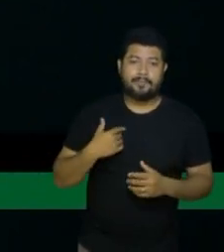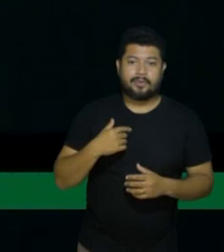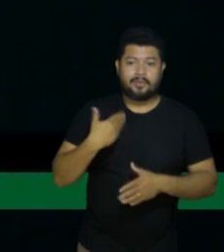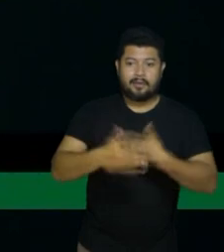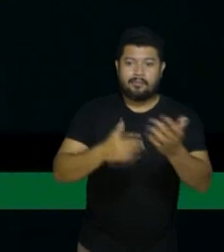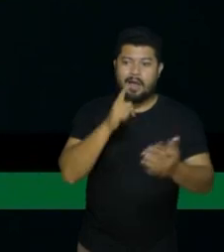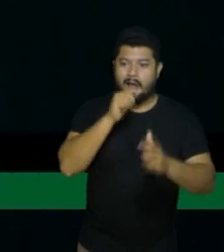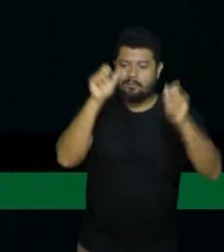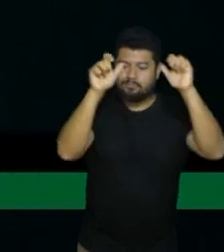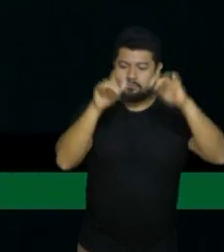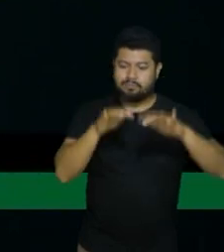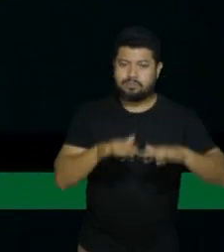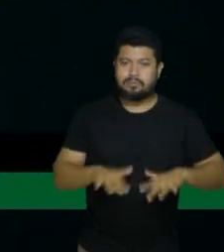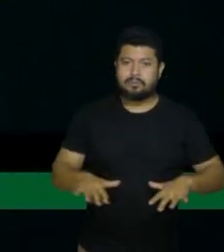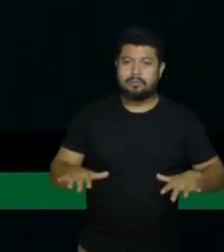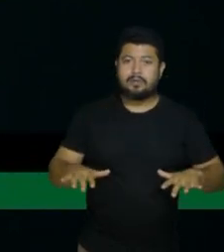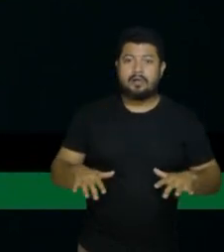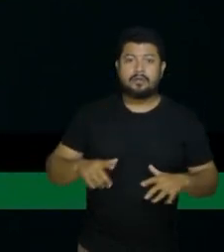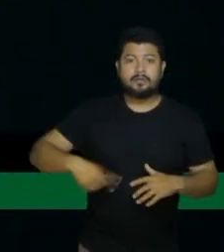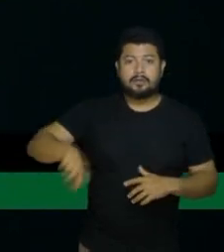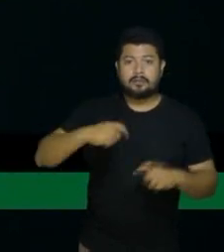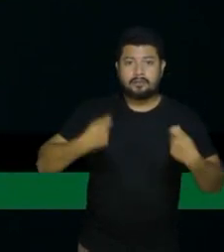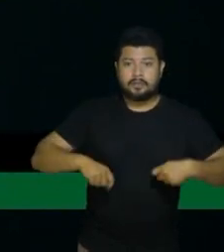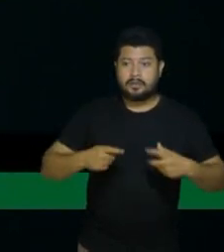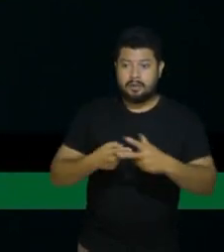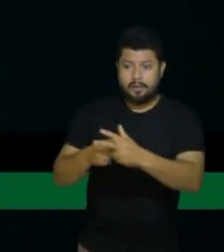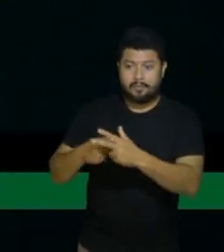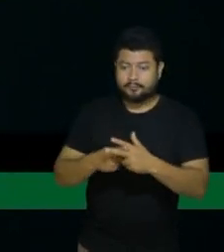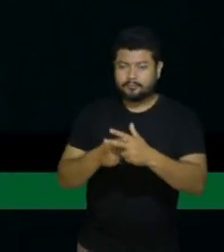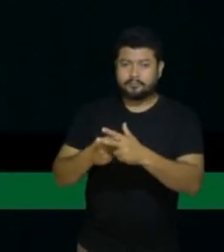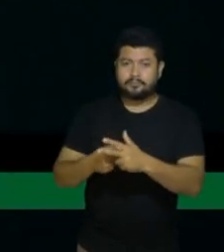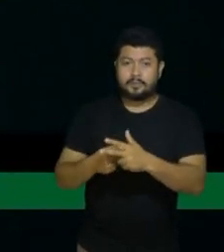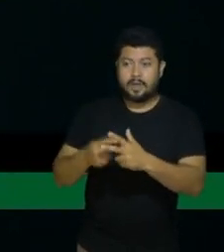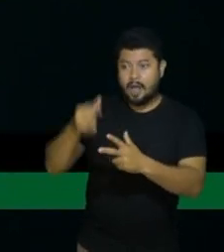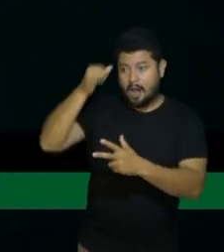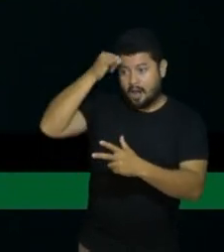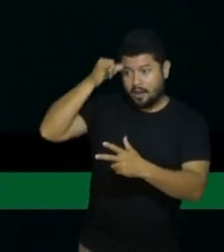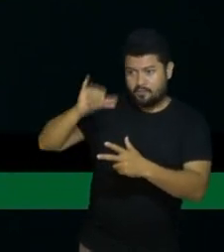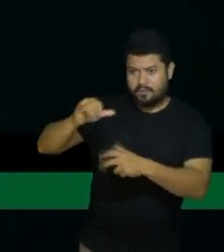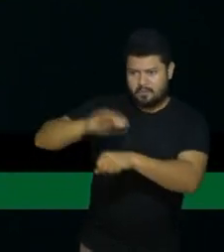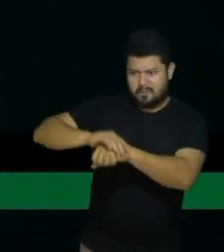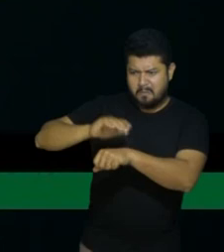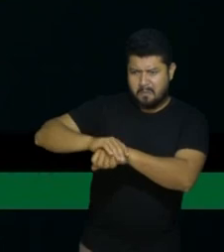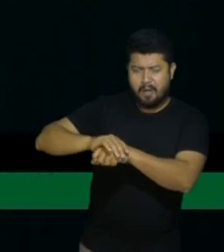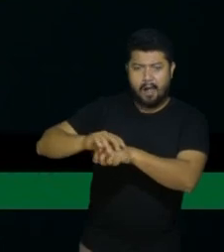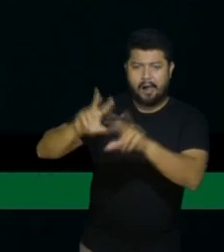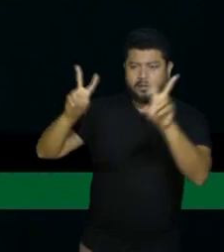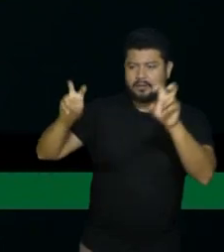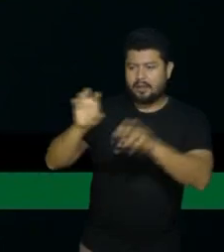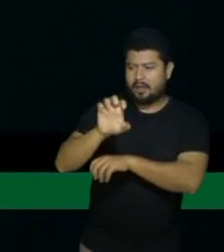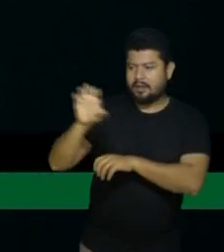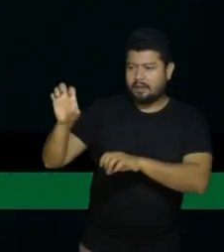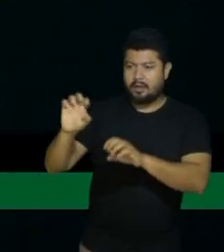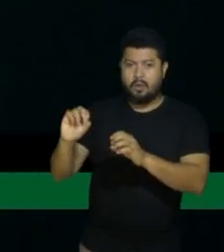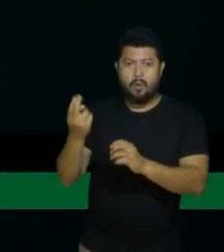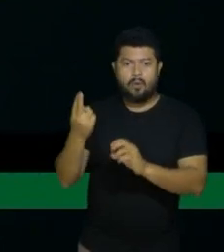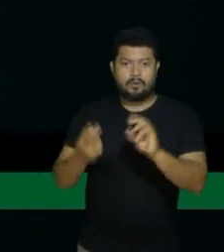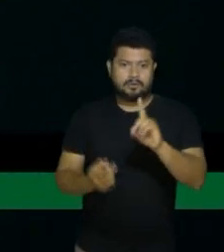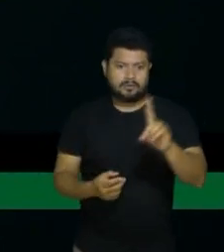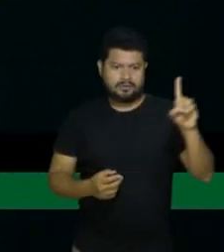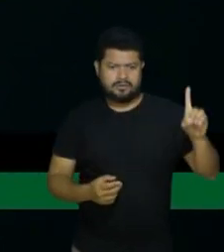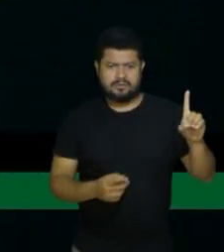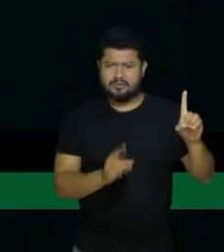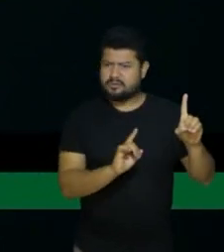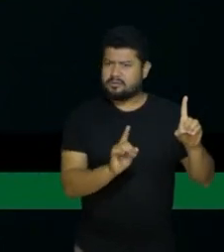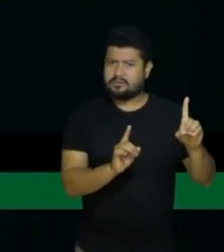que precisamos agir prevenção não é uma pauta de esquerda ou de direita é uma necessidade